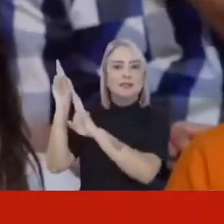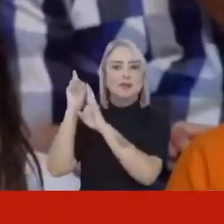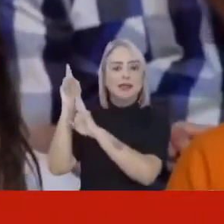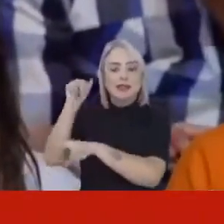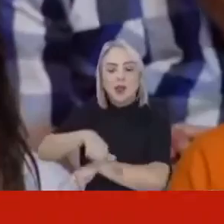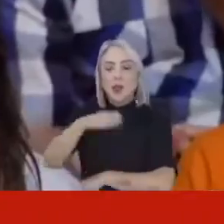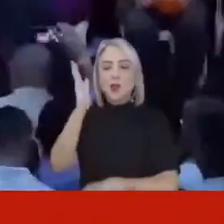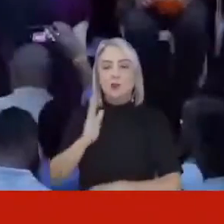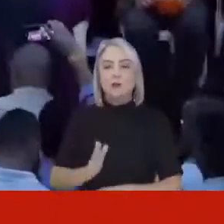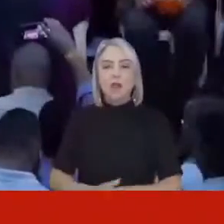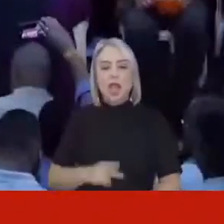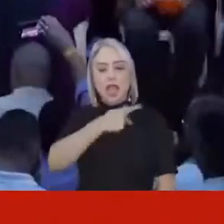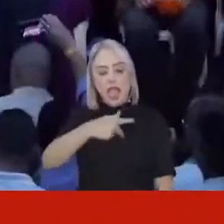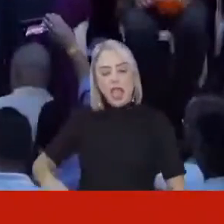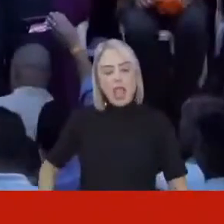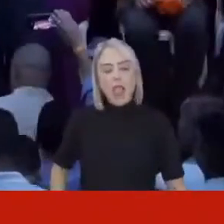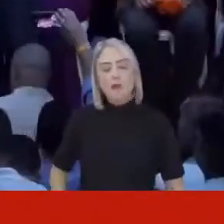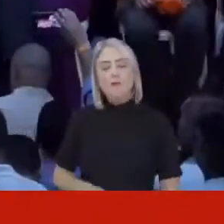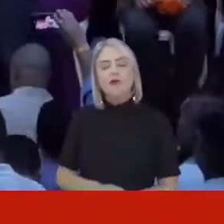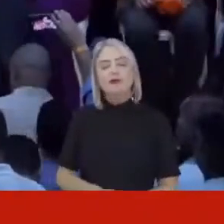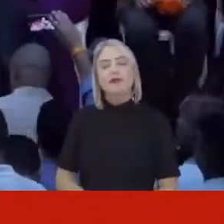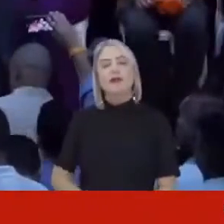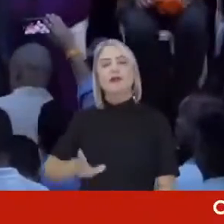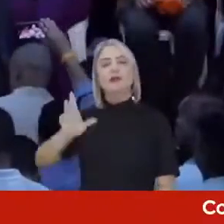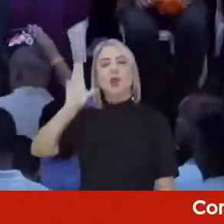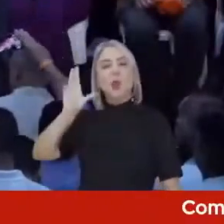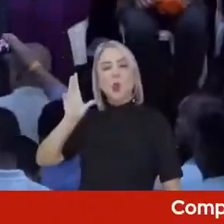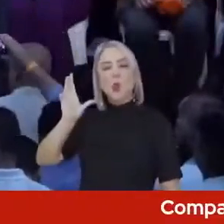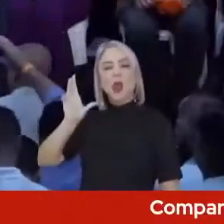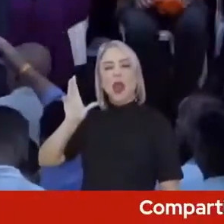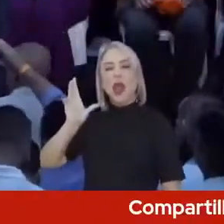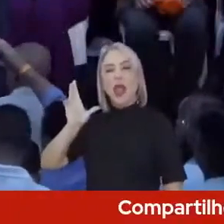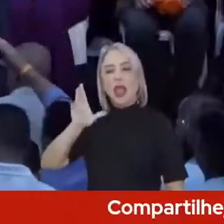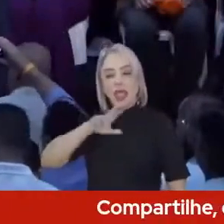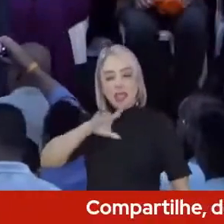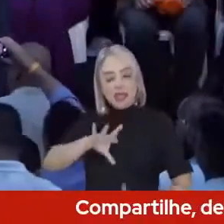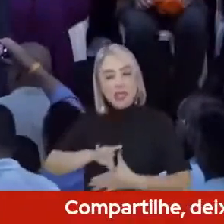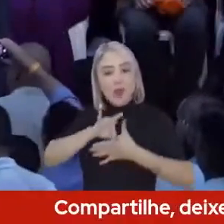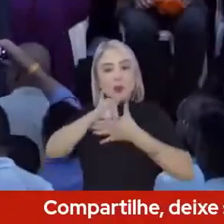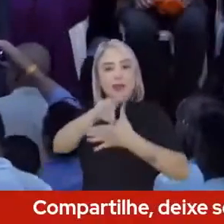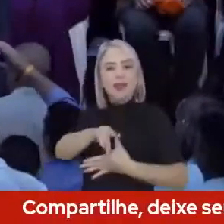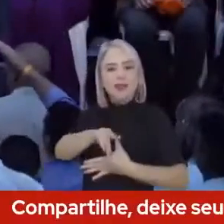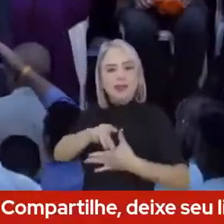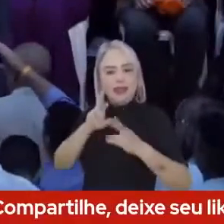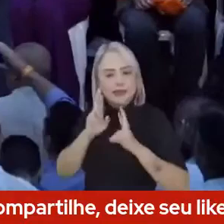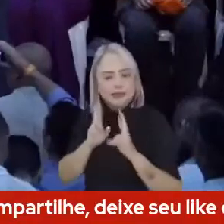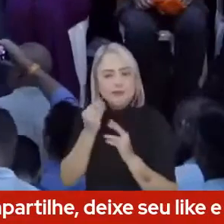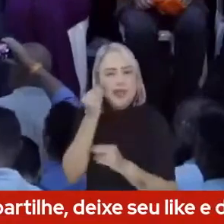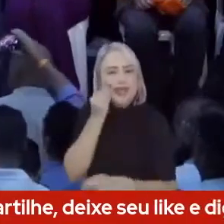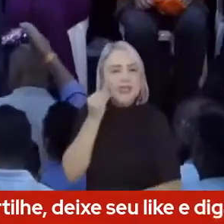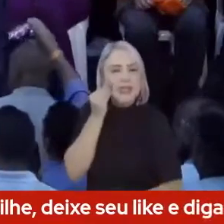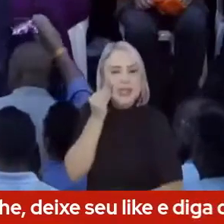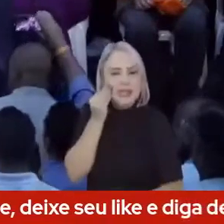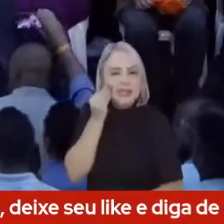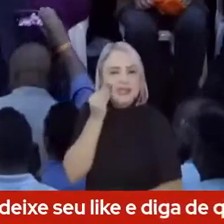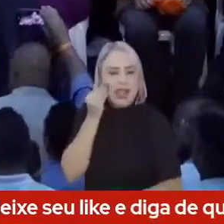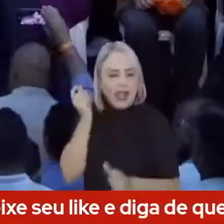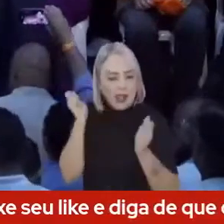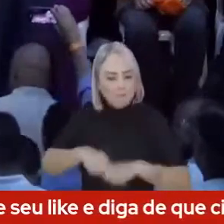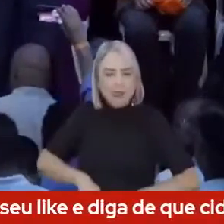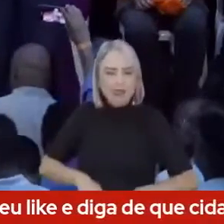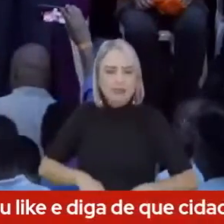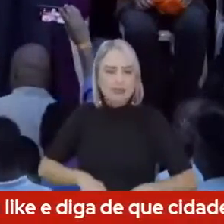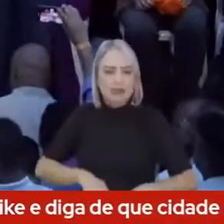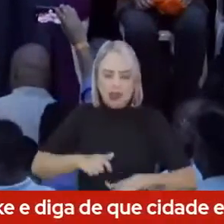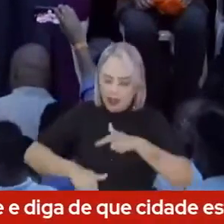o presidente Lula. É ele que tem a liderança, a experiência, a capacidade de